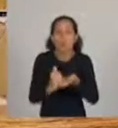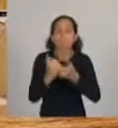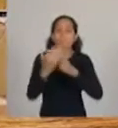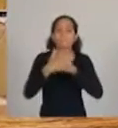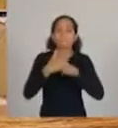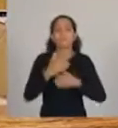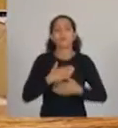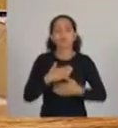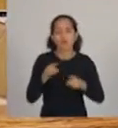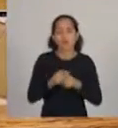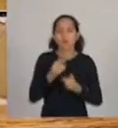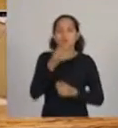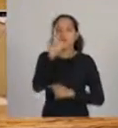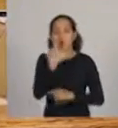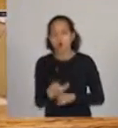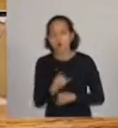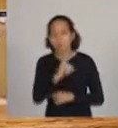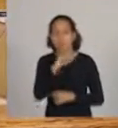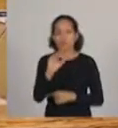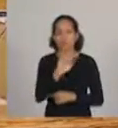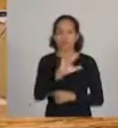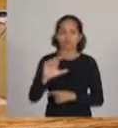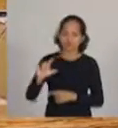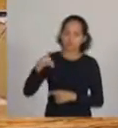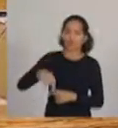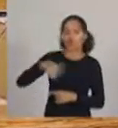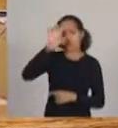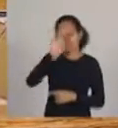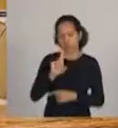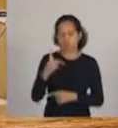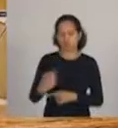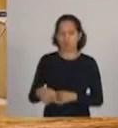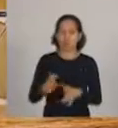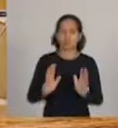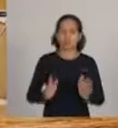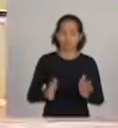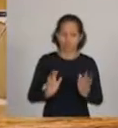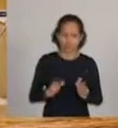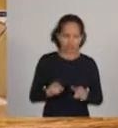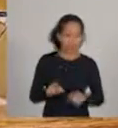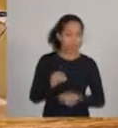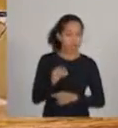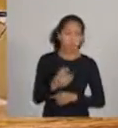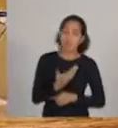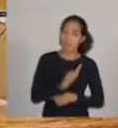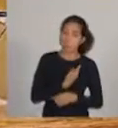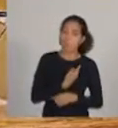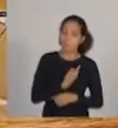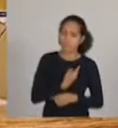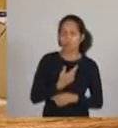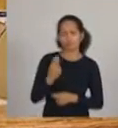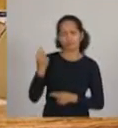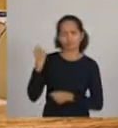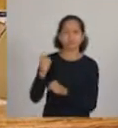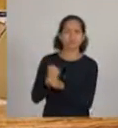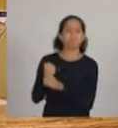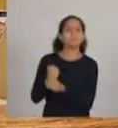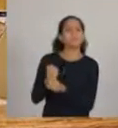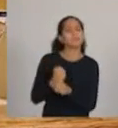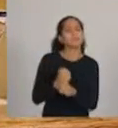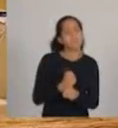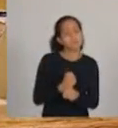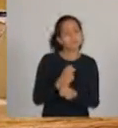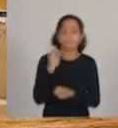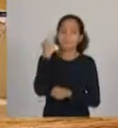a Joel Rangel. Já foi diretor nessa casa, ele que é um amigo de longa data,